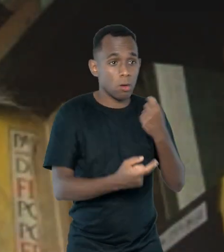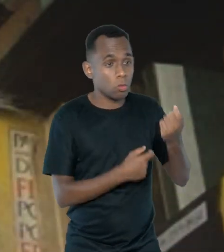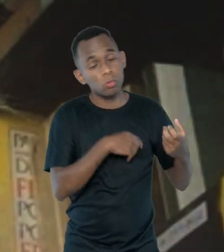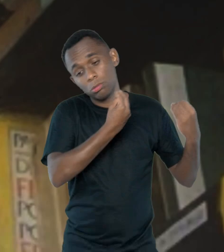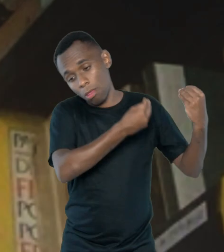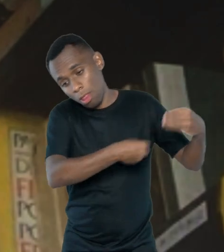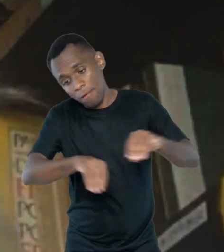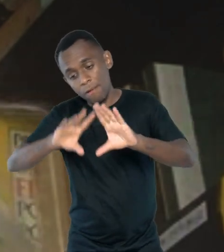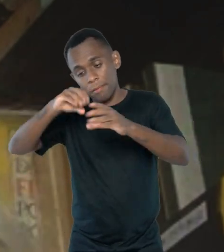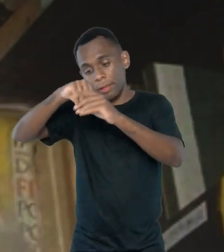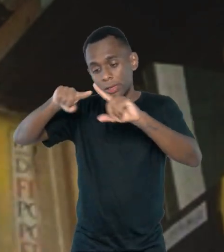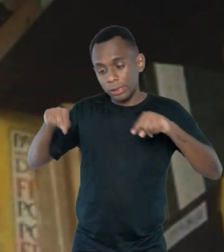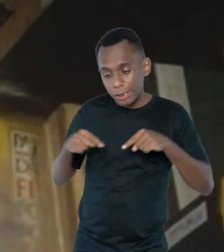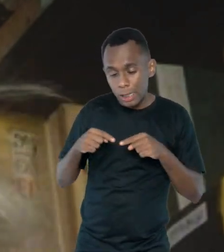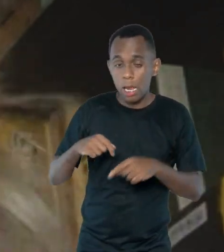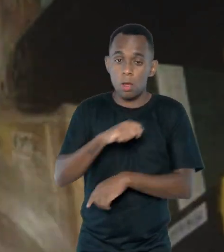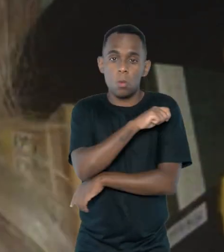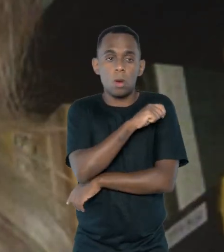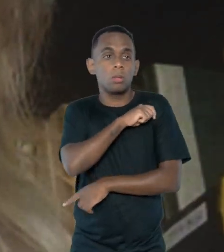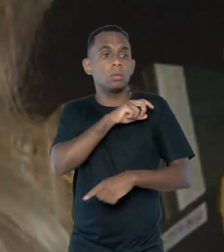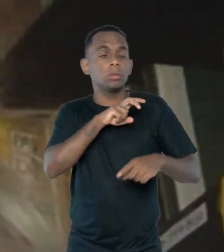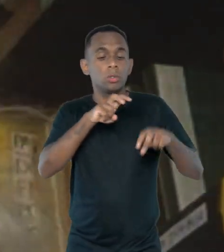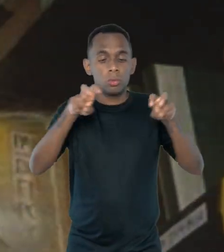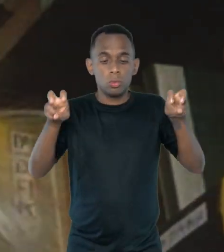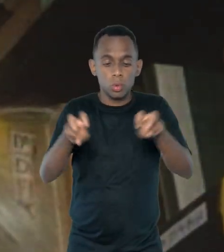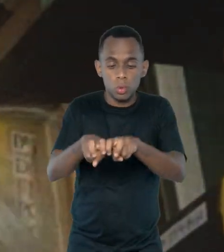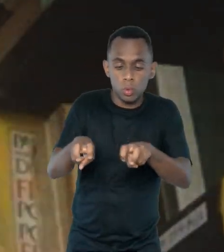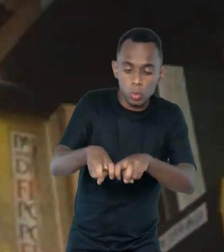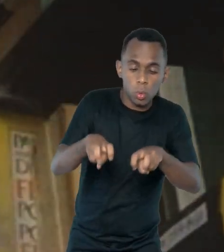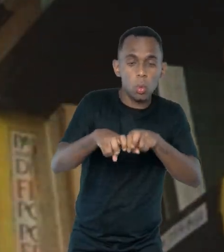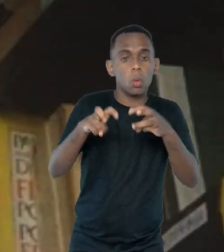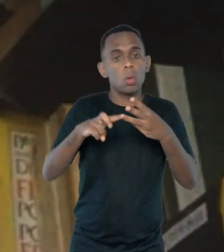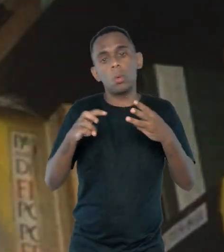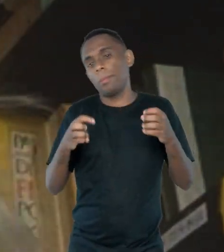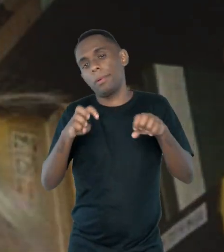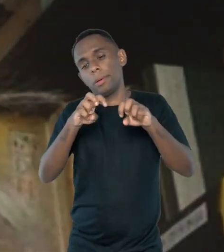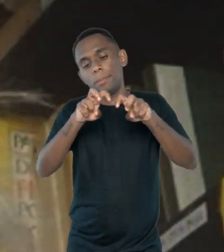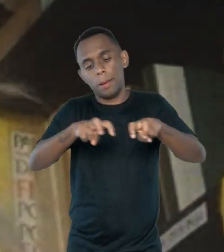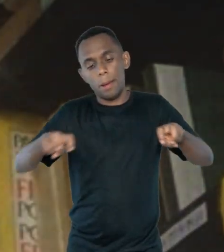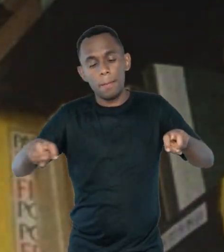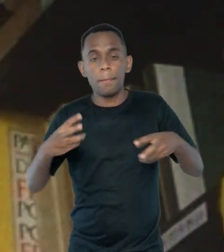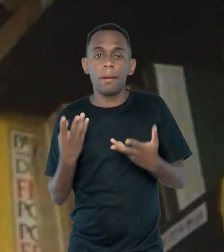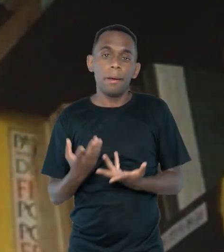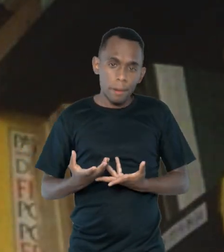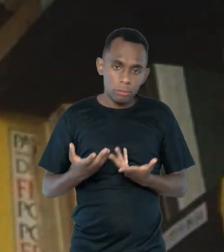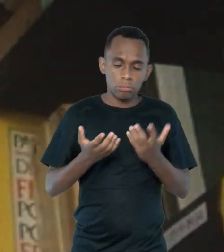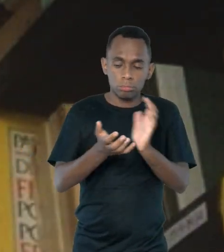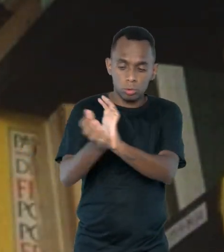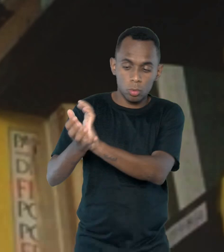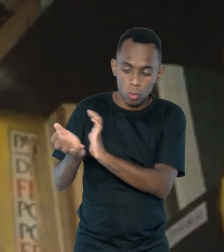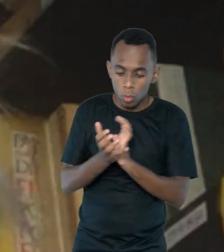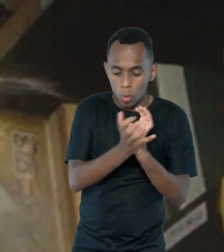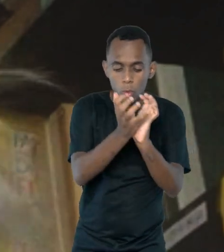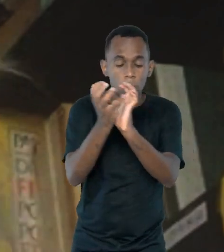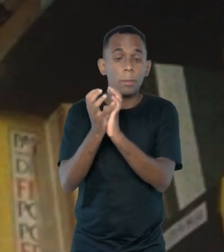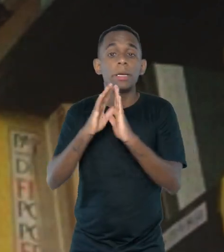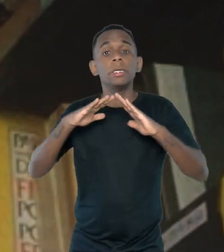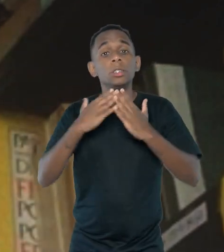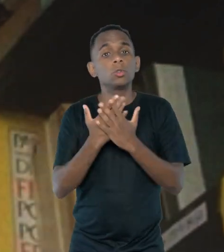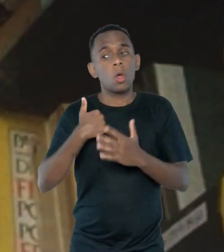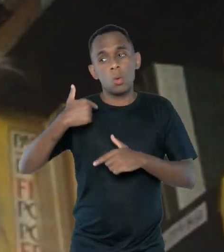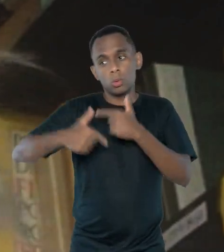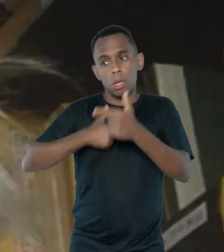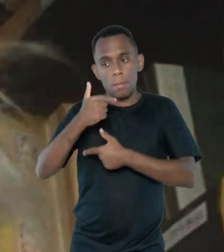gente levava para a sala. Os meninos sentavam de 2 em 2, de 3 em 3. E a escola em